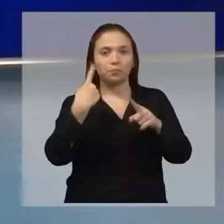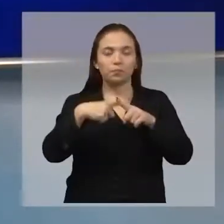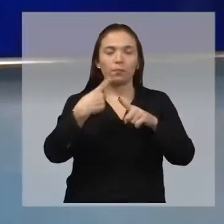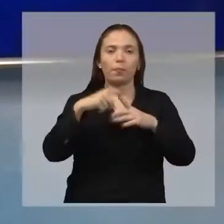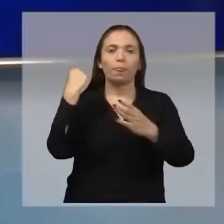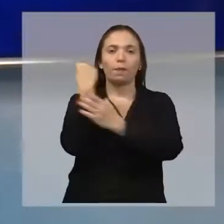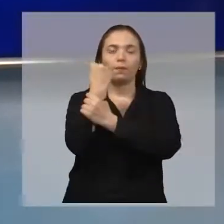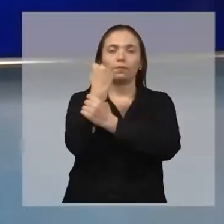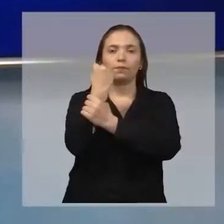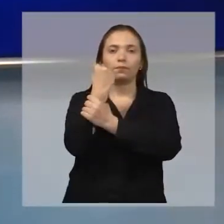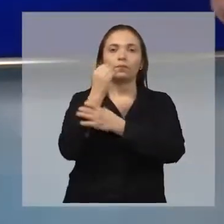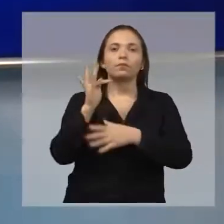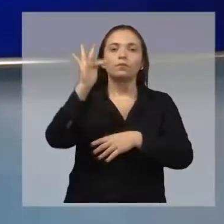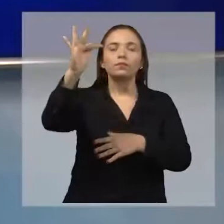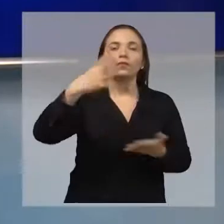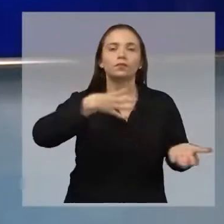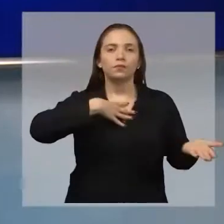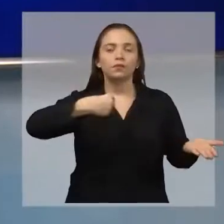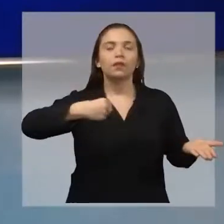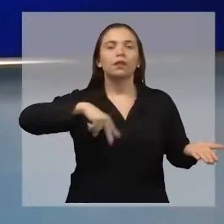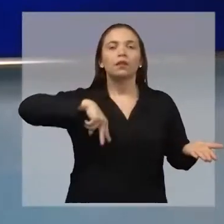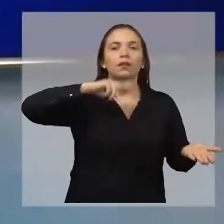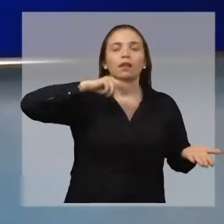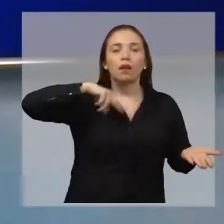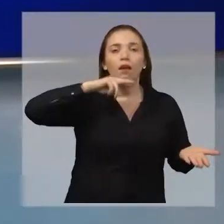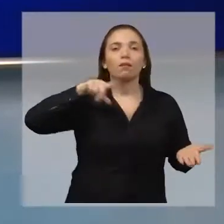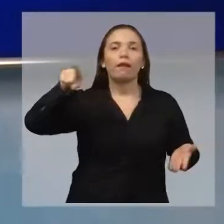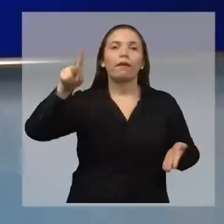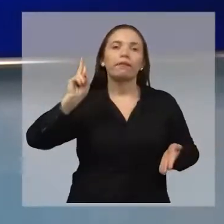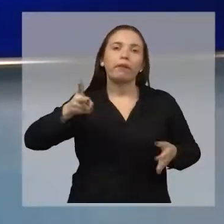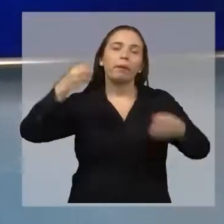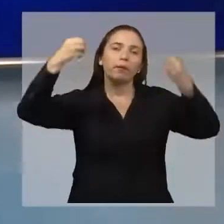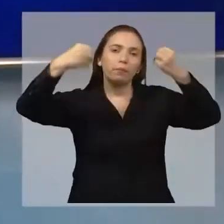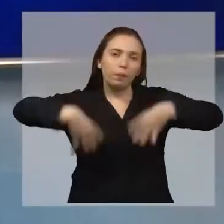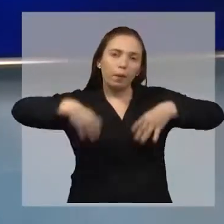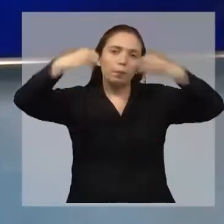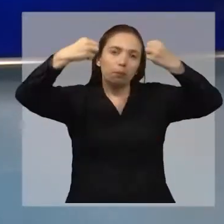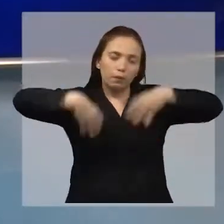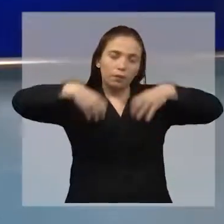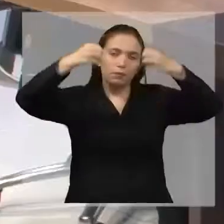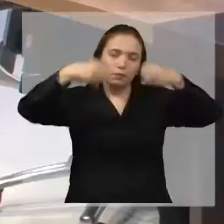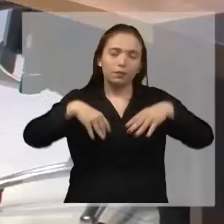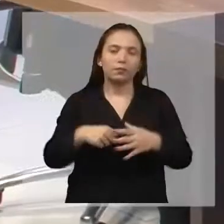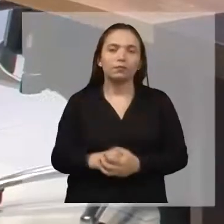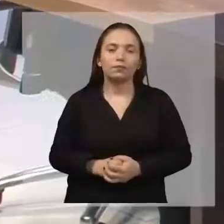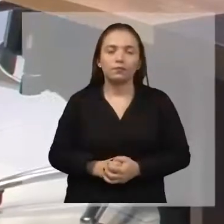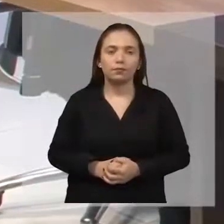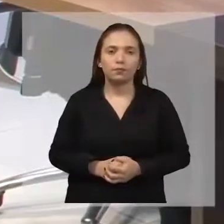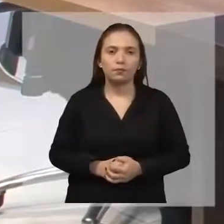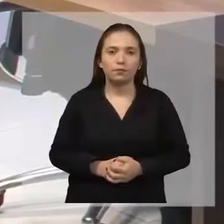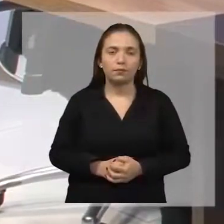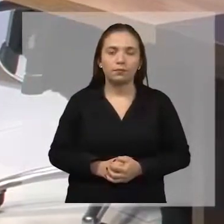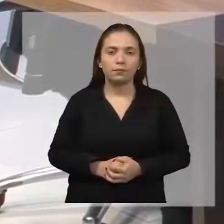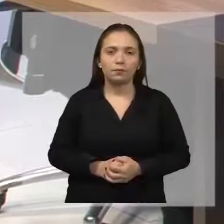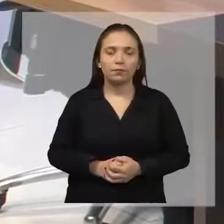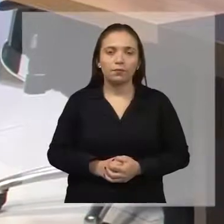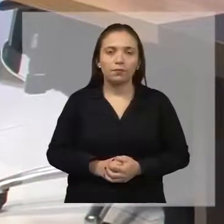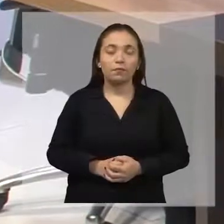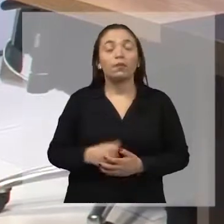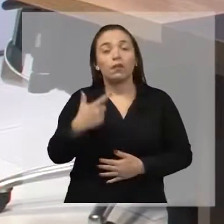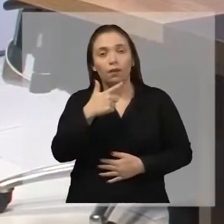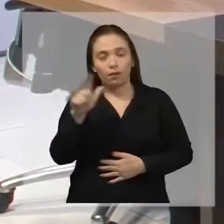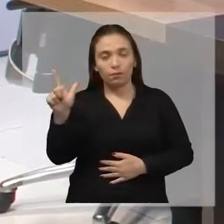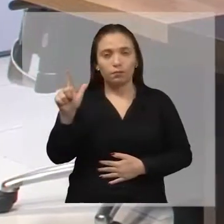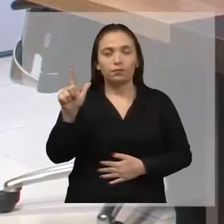nossos filhos, dos nossos netos, são palavras que ele sempre usa, né, para garantir. Um outro aspecto que ele